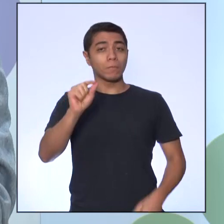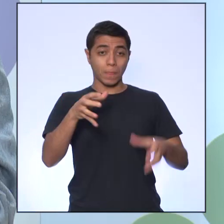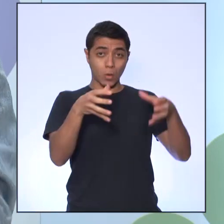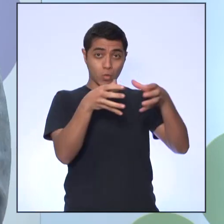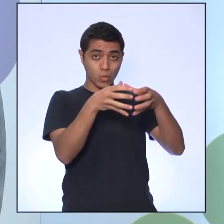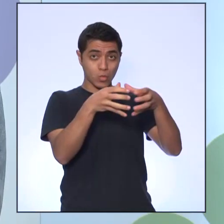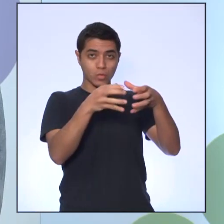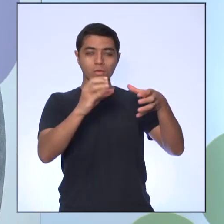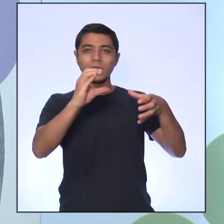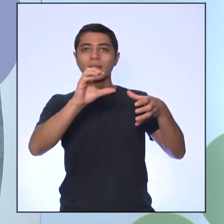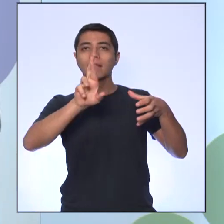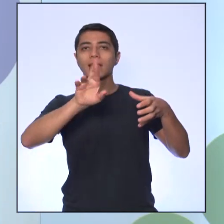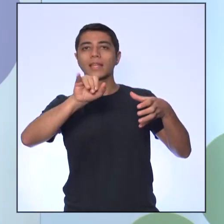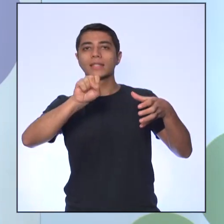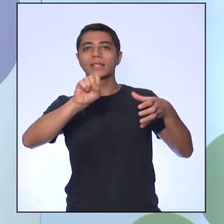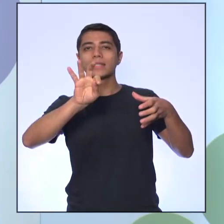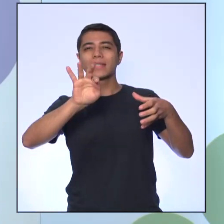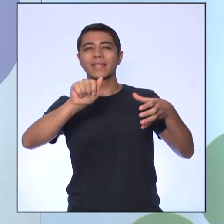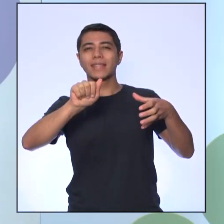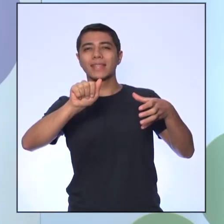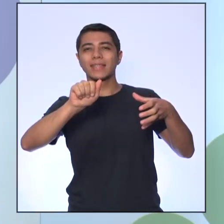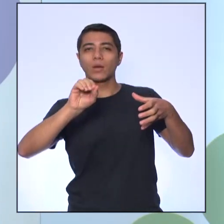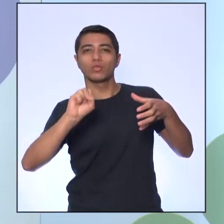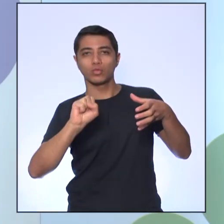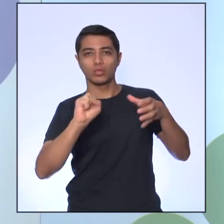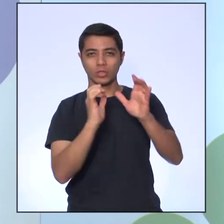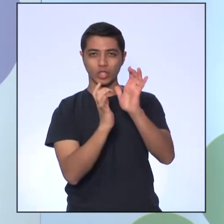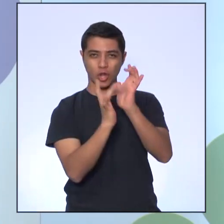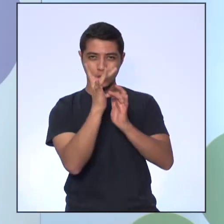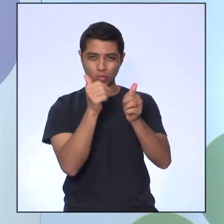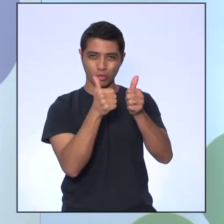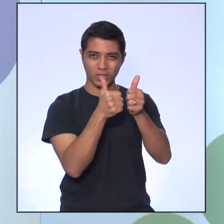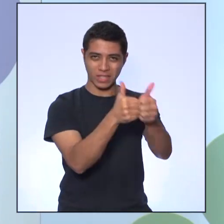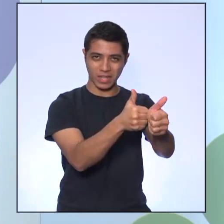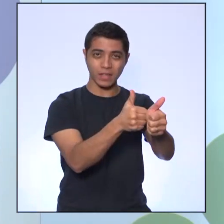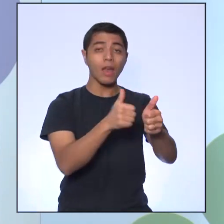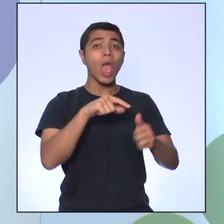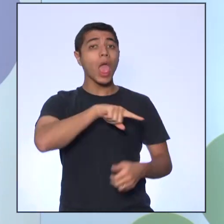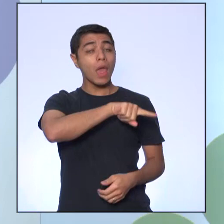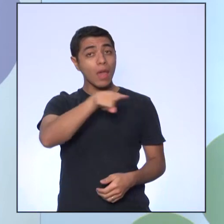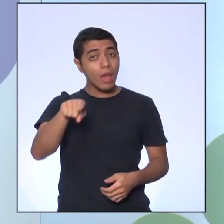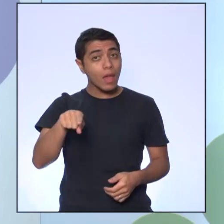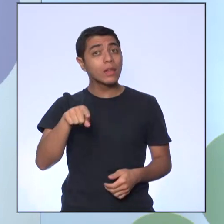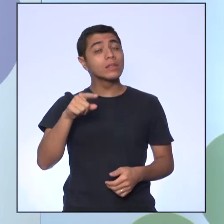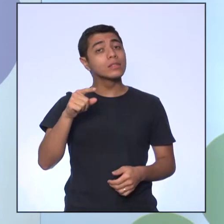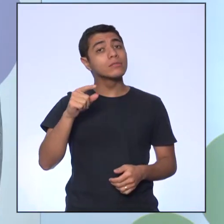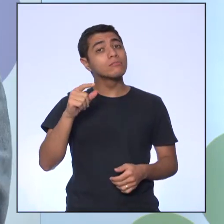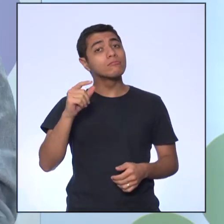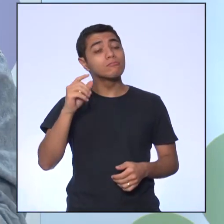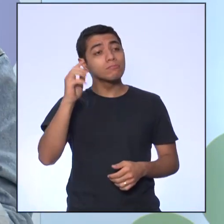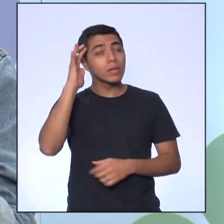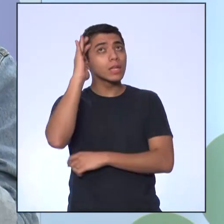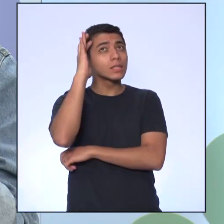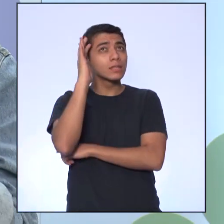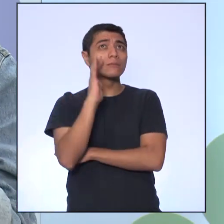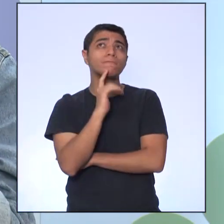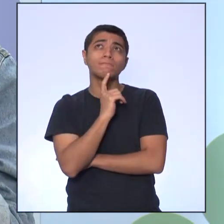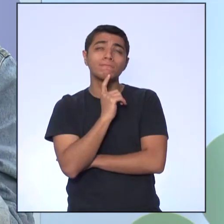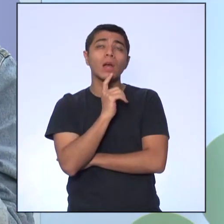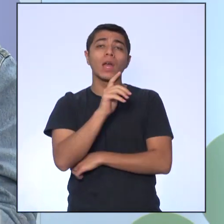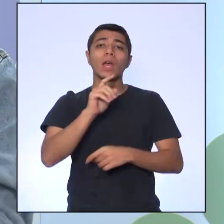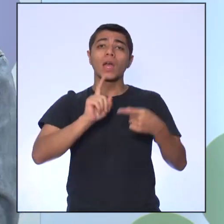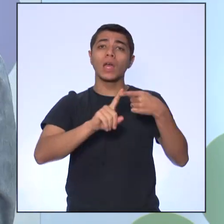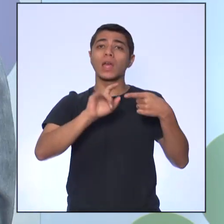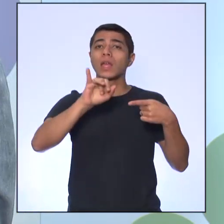eram unânimes na questão da venda de indulgências e relíquias. E essa questão da venda de indulgências e relíquias, ela não aconteceu